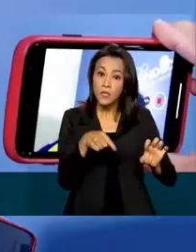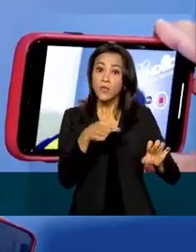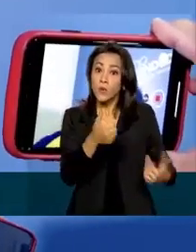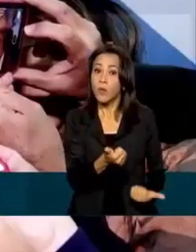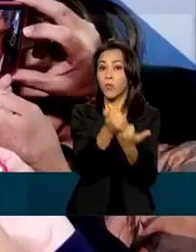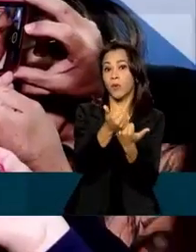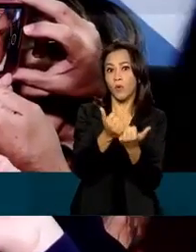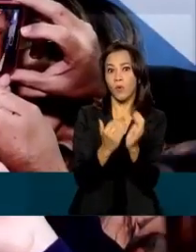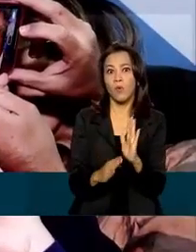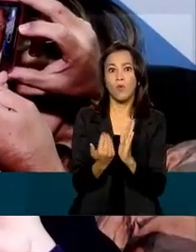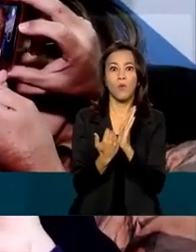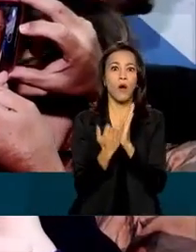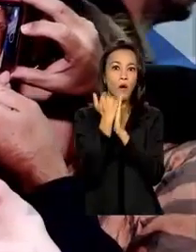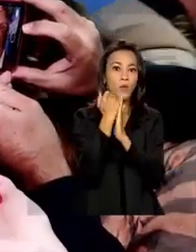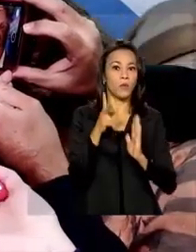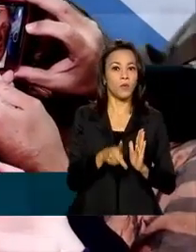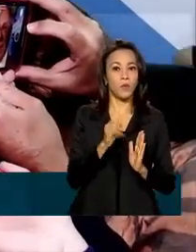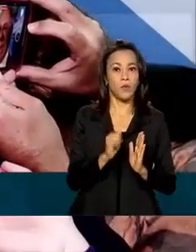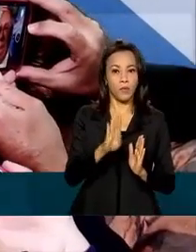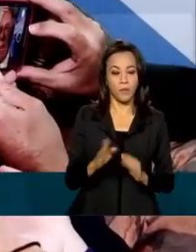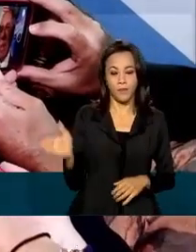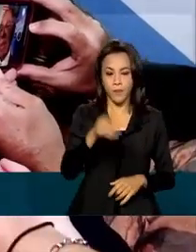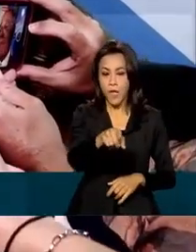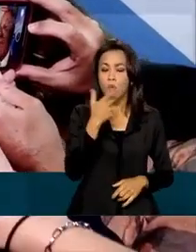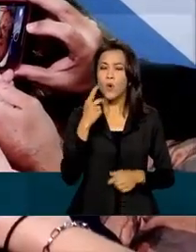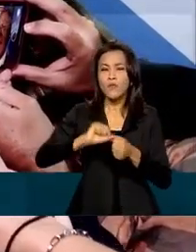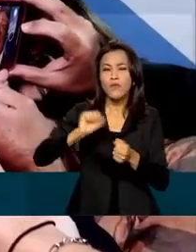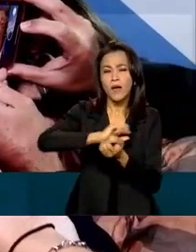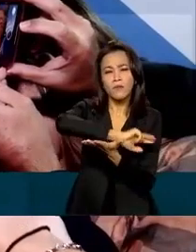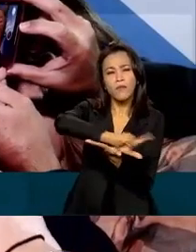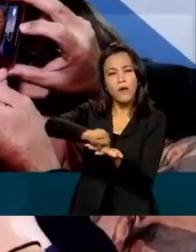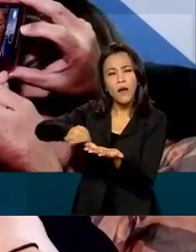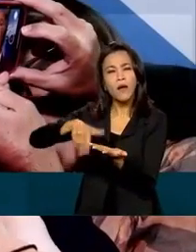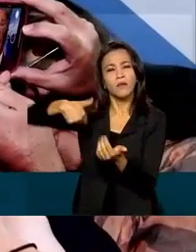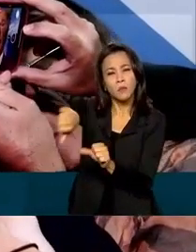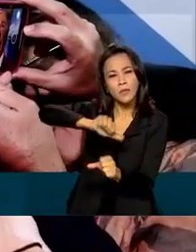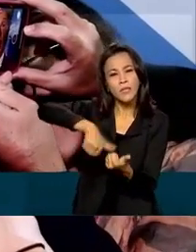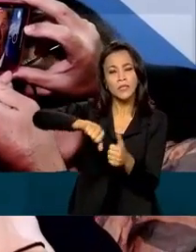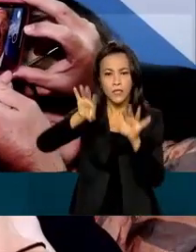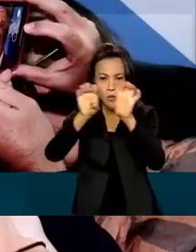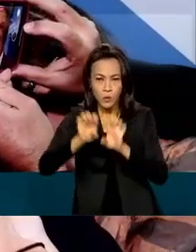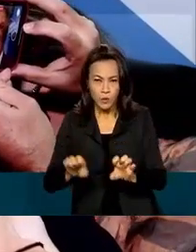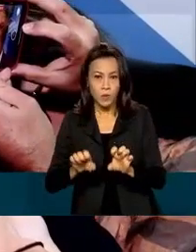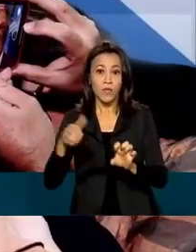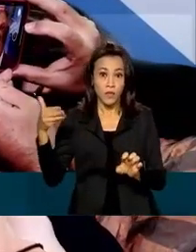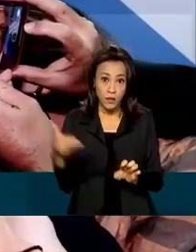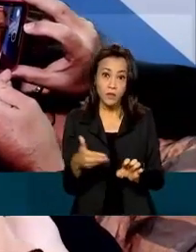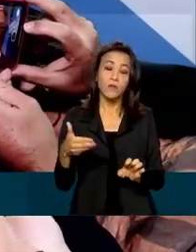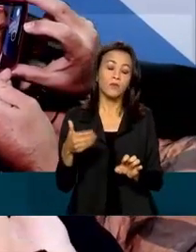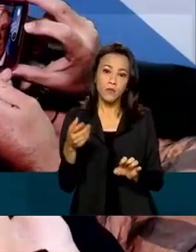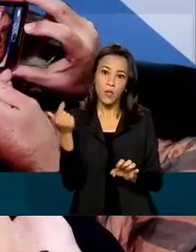do PIB como se faz o série de reformas você de flagra essas ondas de investimento de longo prazo